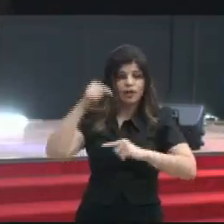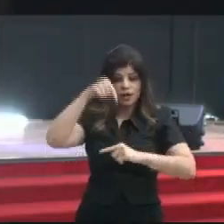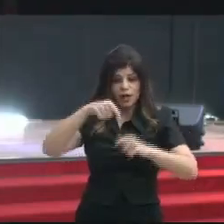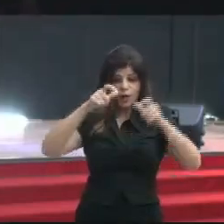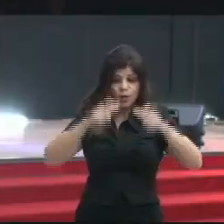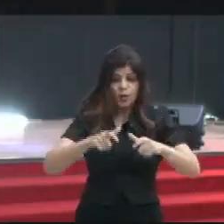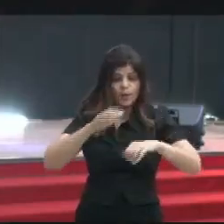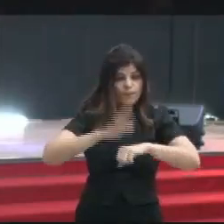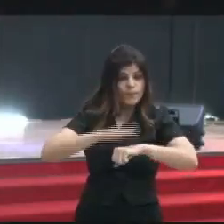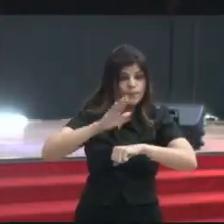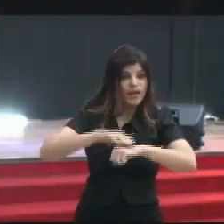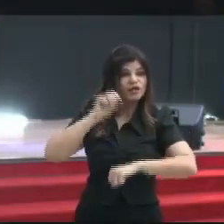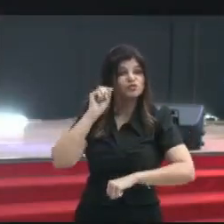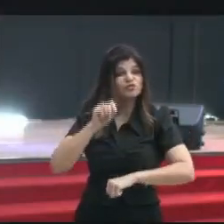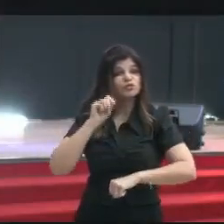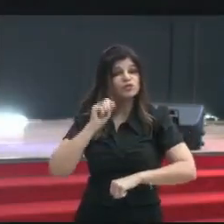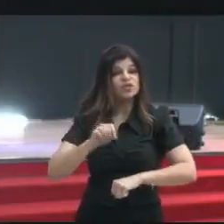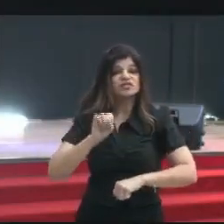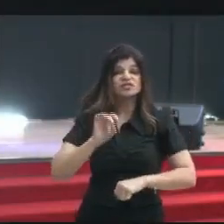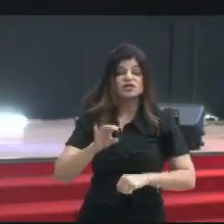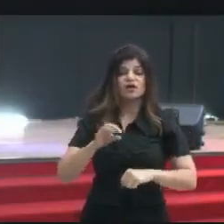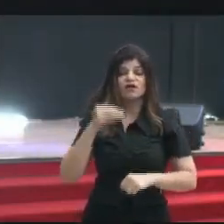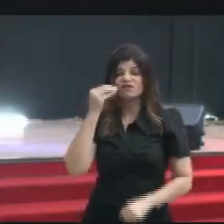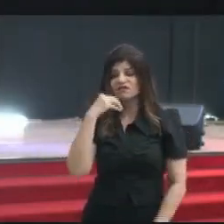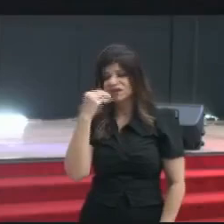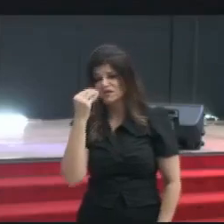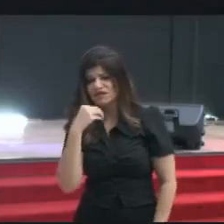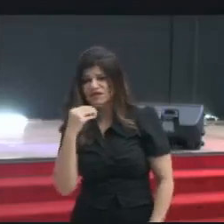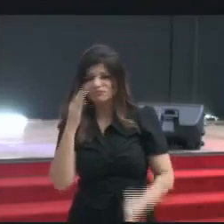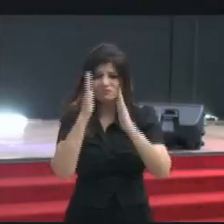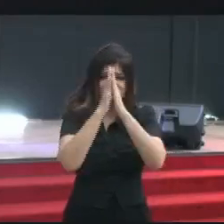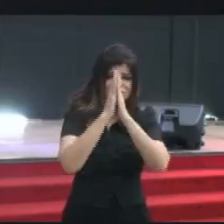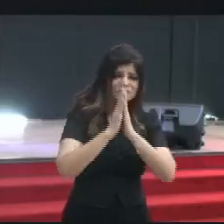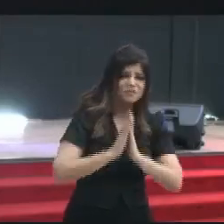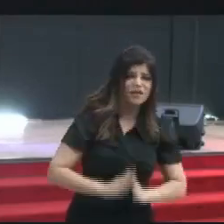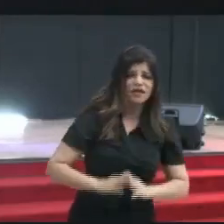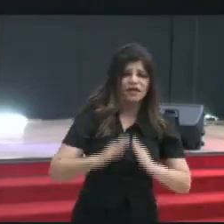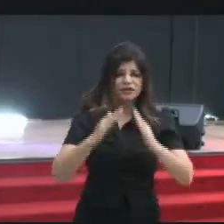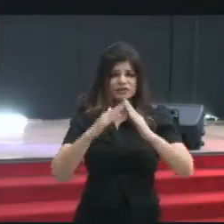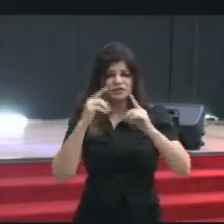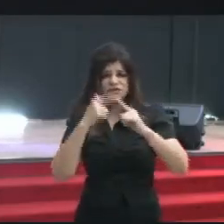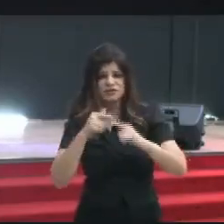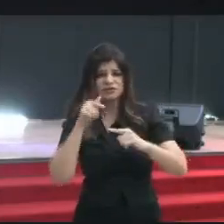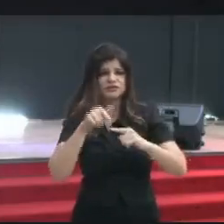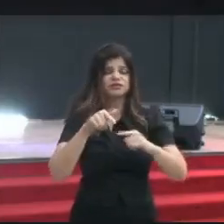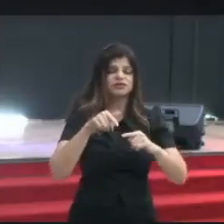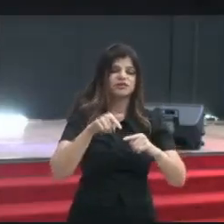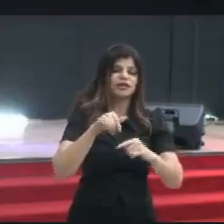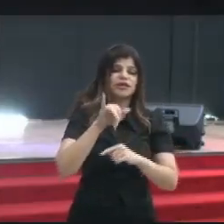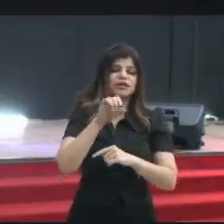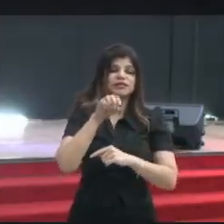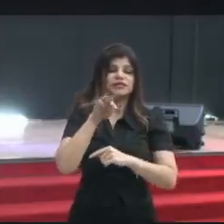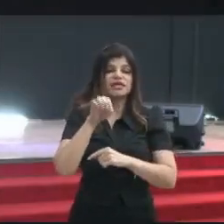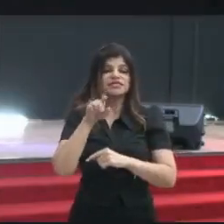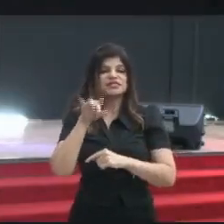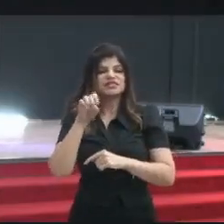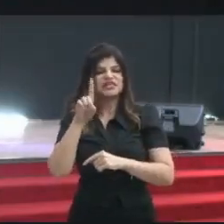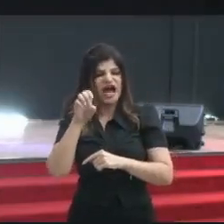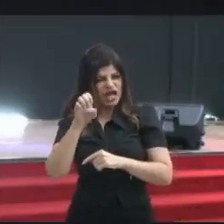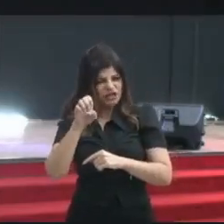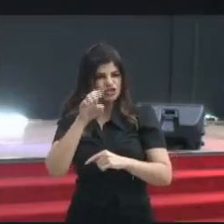lugar não é lugar de uma adoração fria. Dentro da igreja, intensidade. Diga comigo,